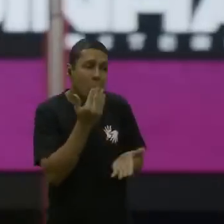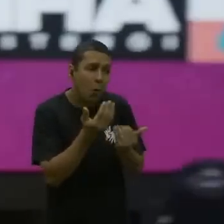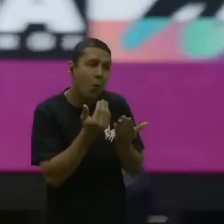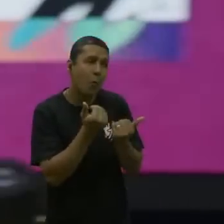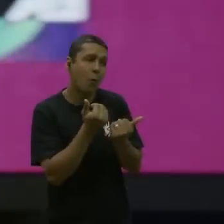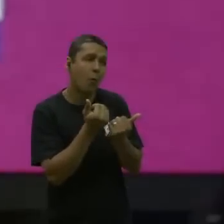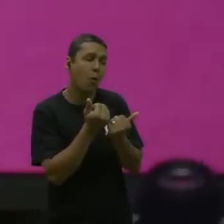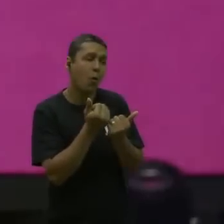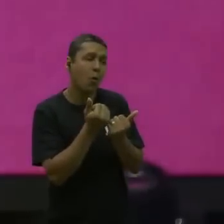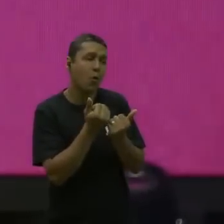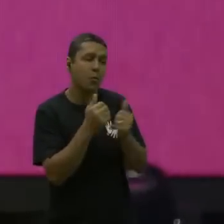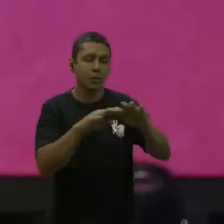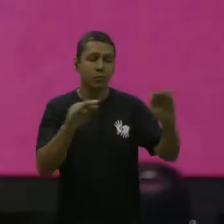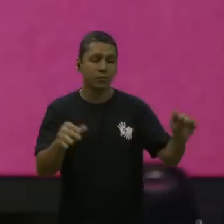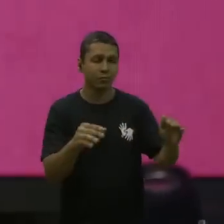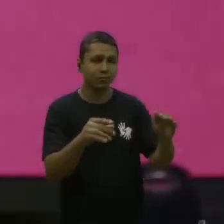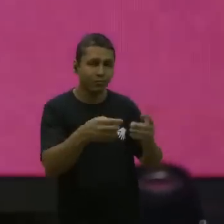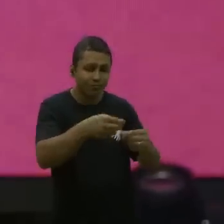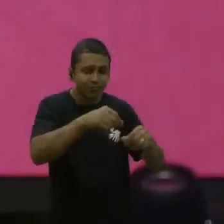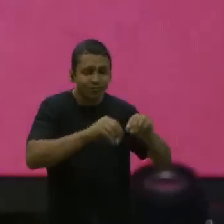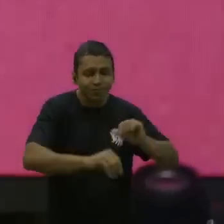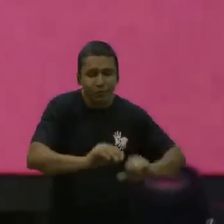comem das migalhas